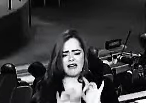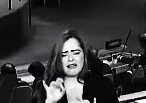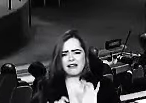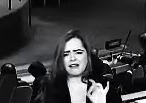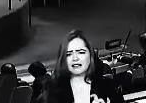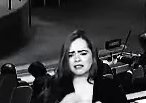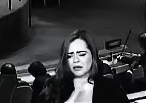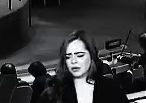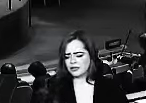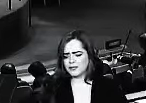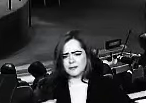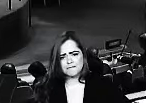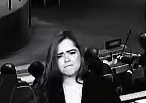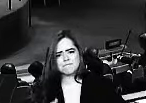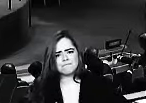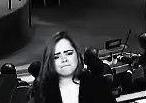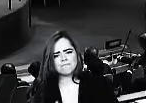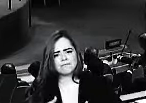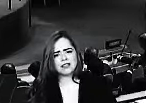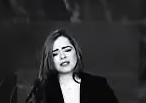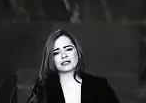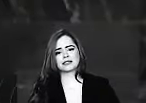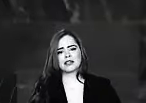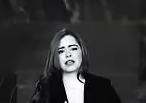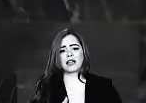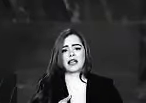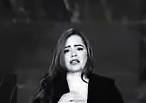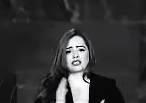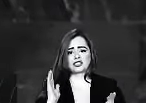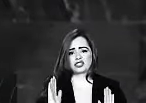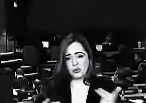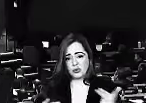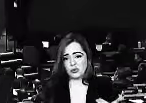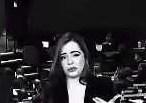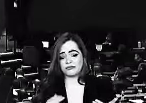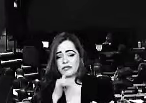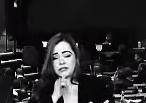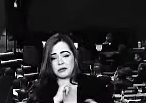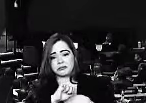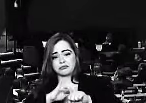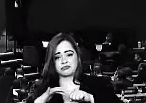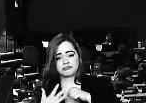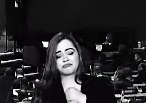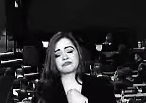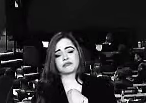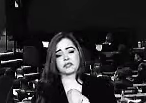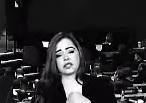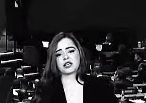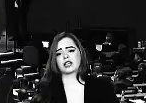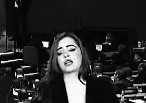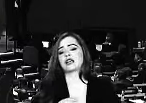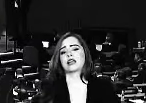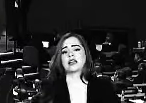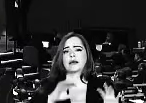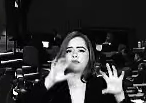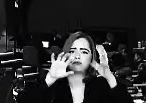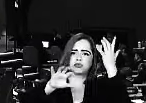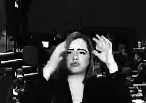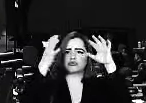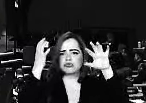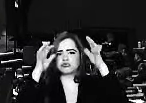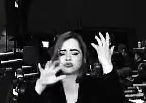fala o mesmo há tempos. Foi defendido com veemência pelo extremo petismo, que ele chama de extremo bolsonarismo também, né?